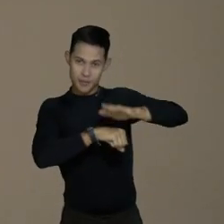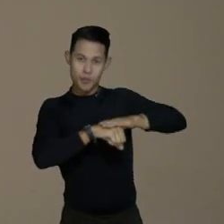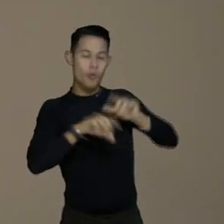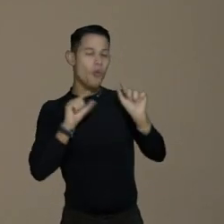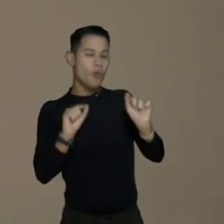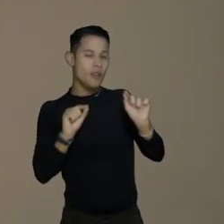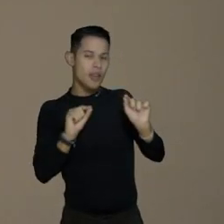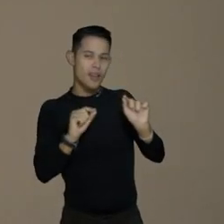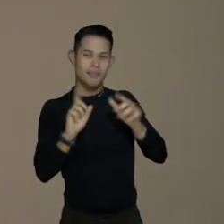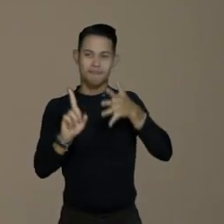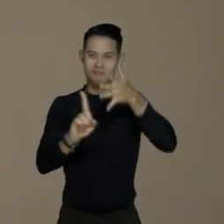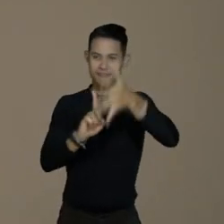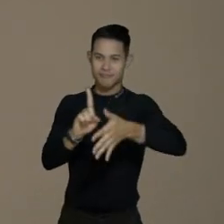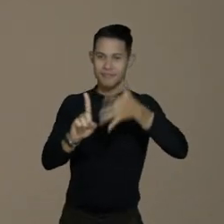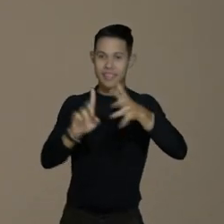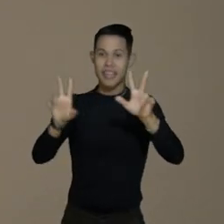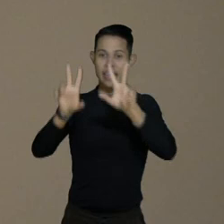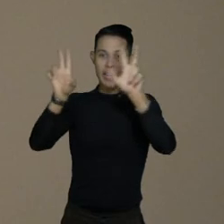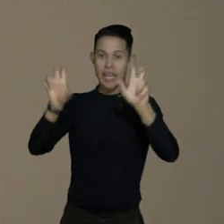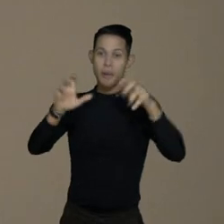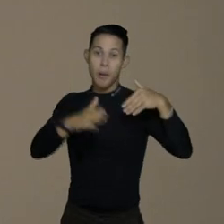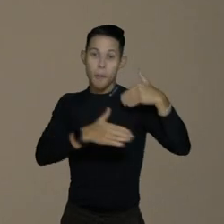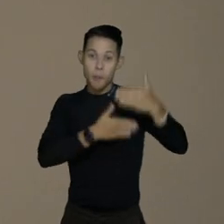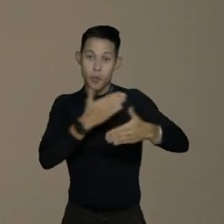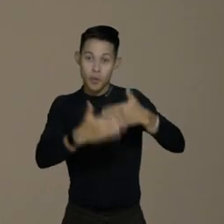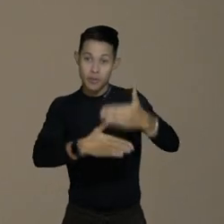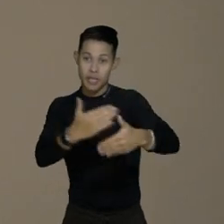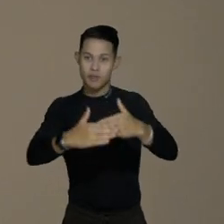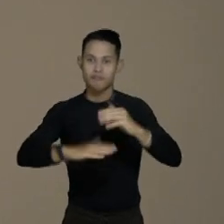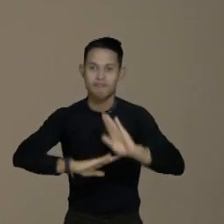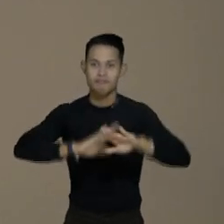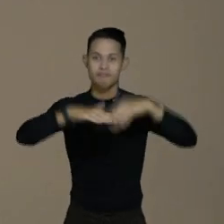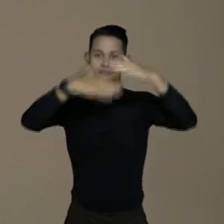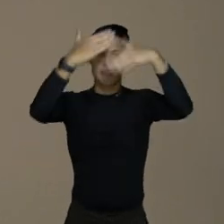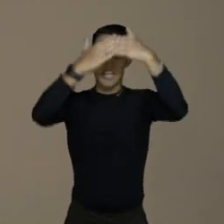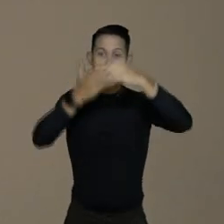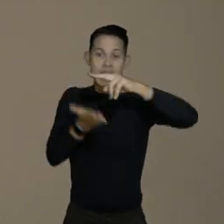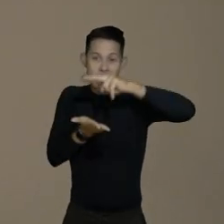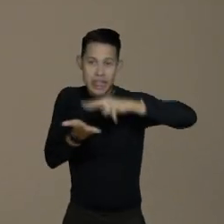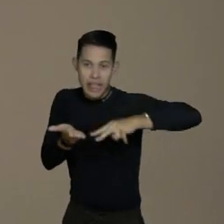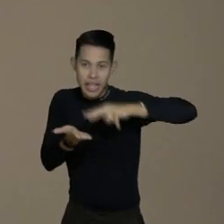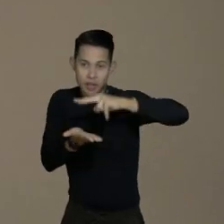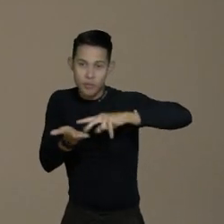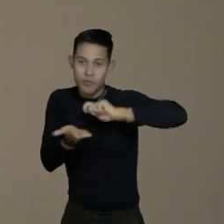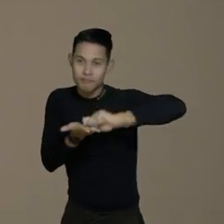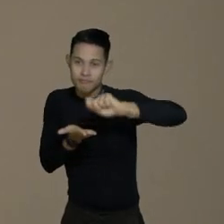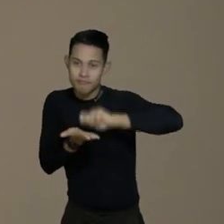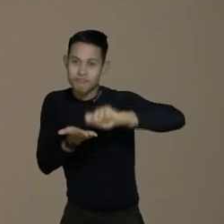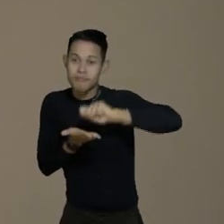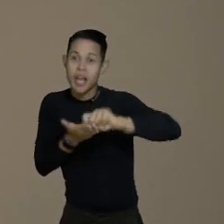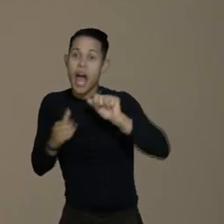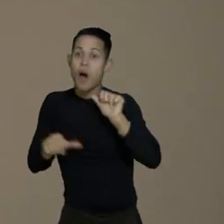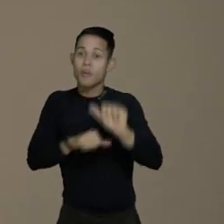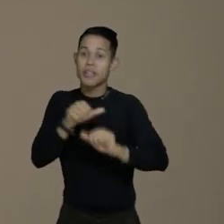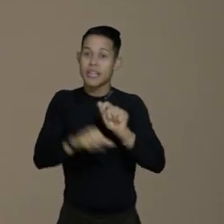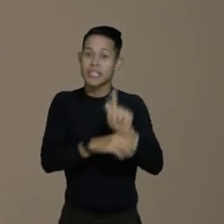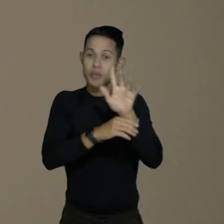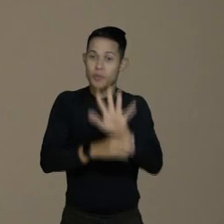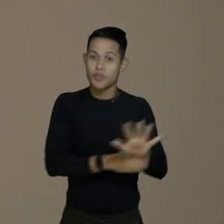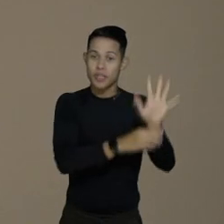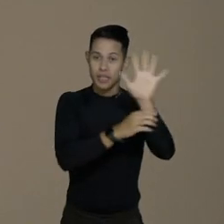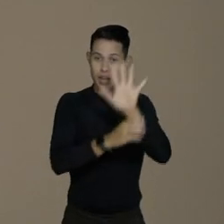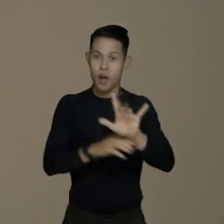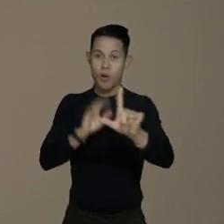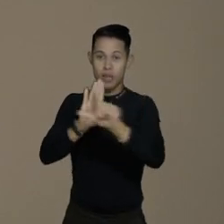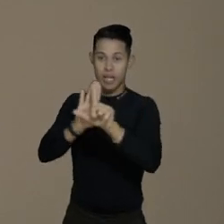o tema processos de desenvolvimento da leitura e da escrita as alterações gerais da leitura e da escrita a palestrante